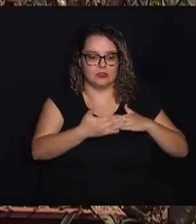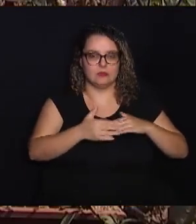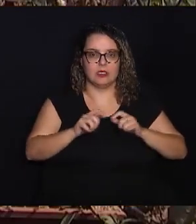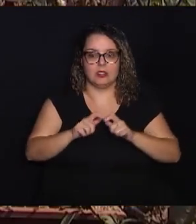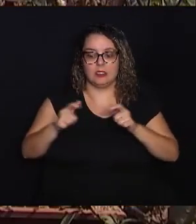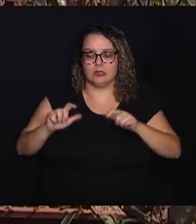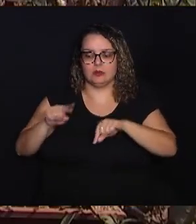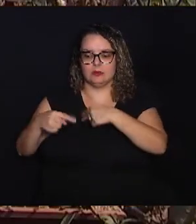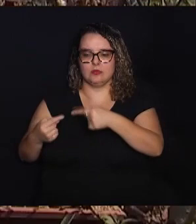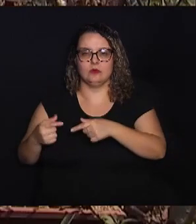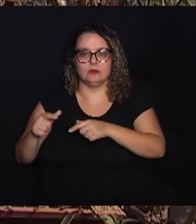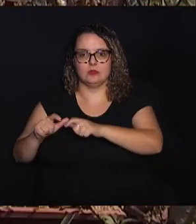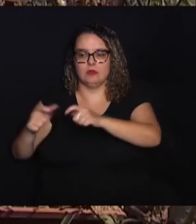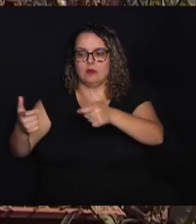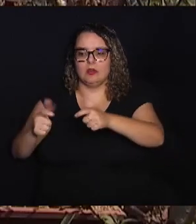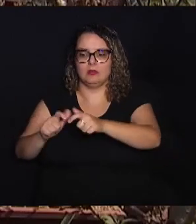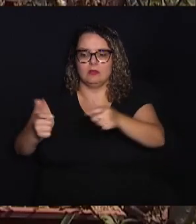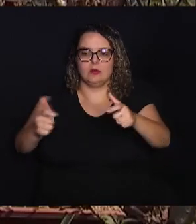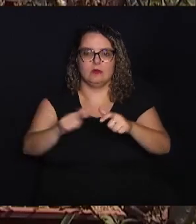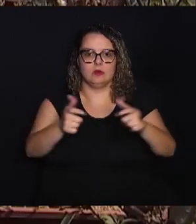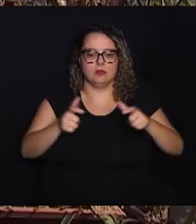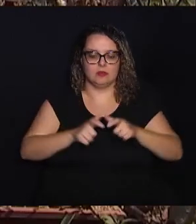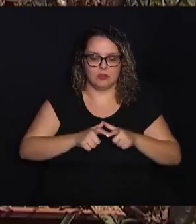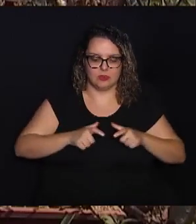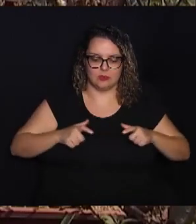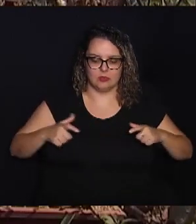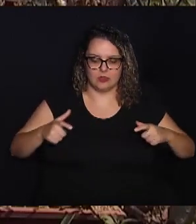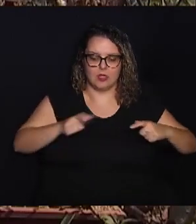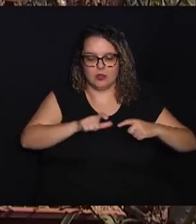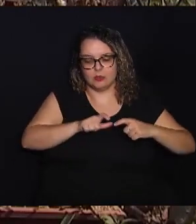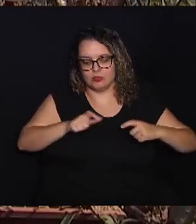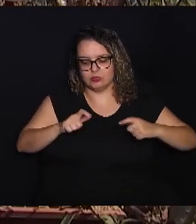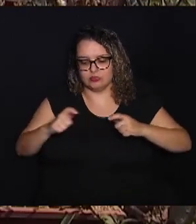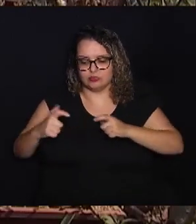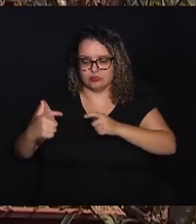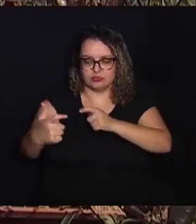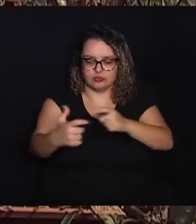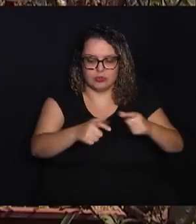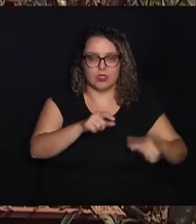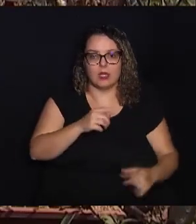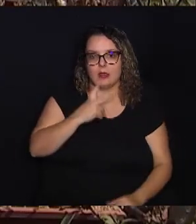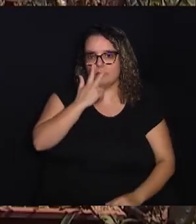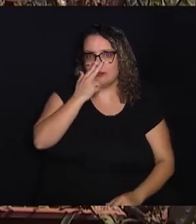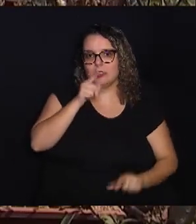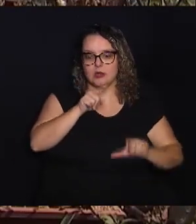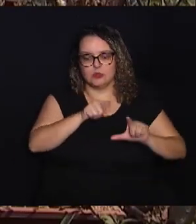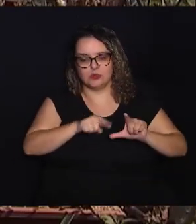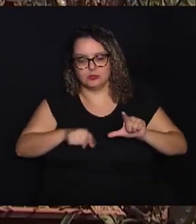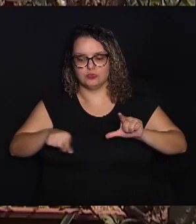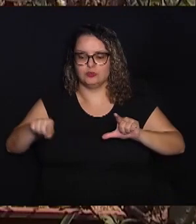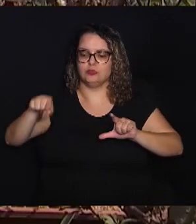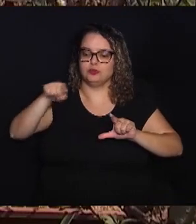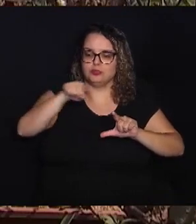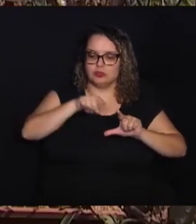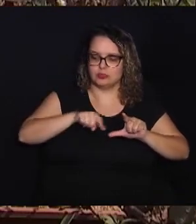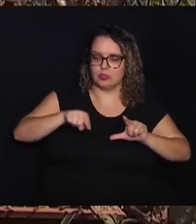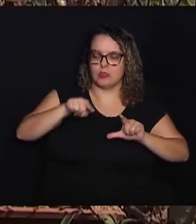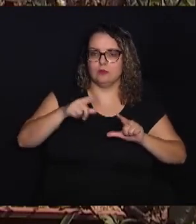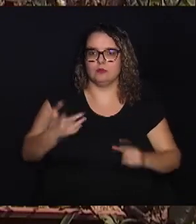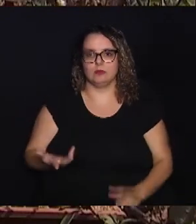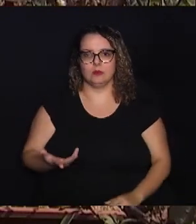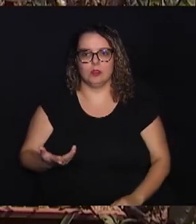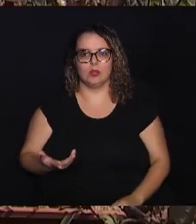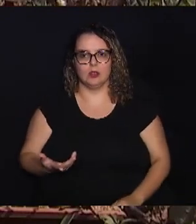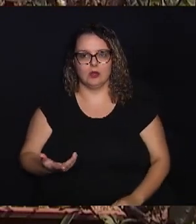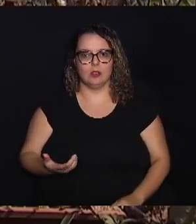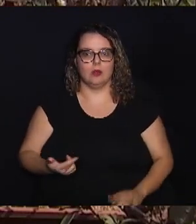região, participa de uma feira que abrange a cidade, e aí o mercado ele vai sinalizar para